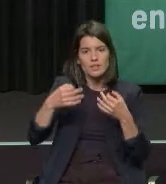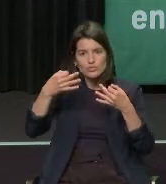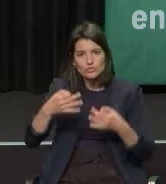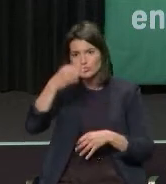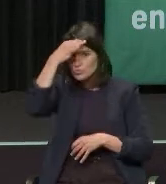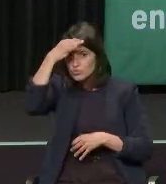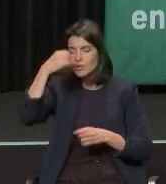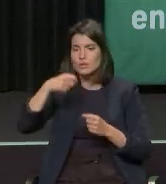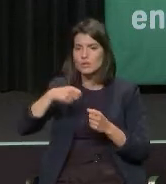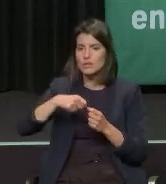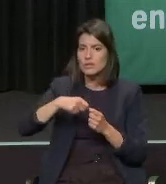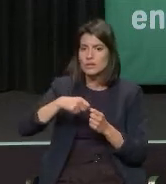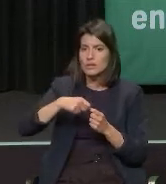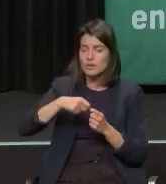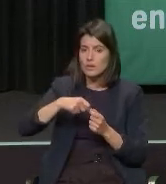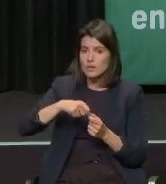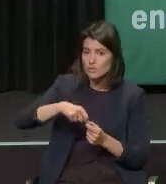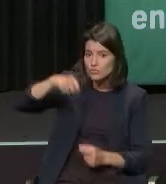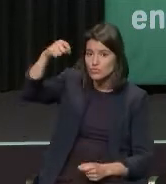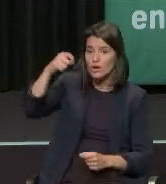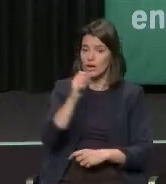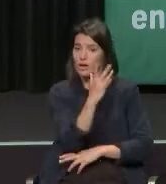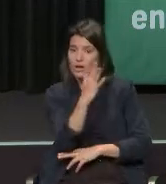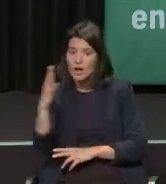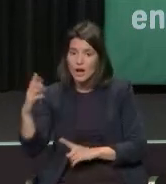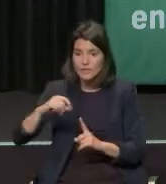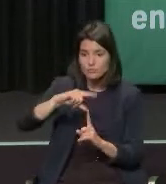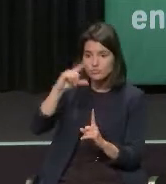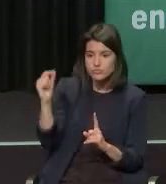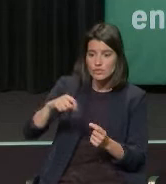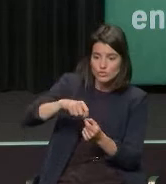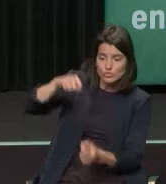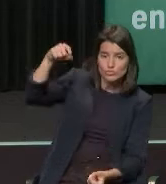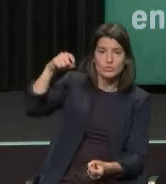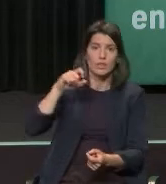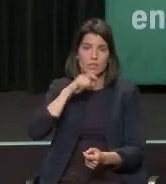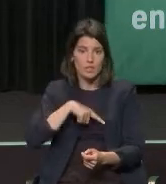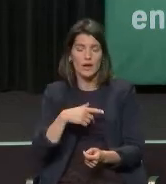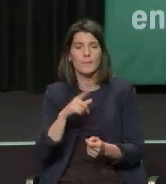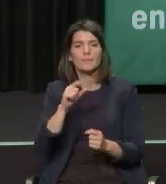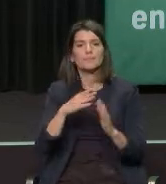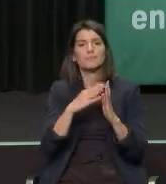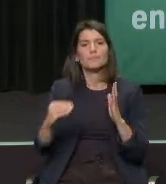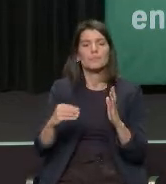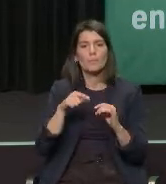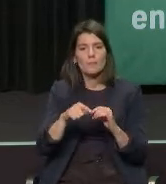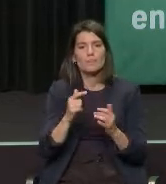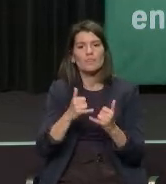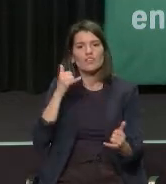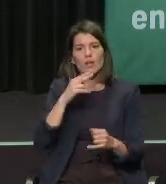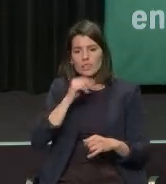altitude, da altura da vegetação e da superfície de terreno, de produzir também um modelo digital de terreno de altíssima